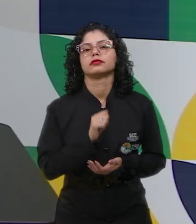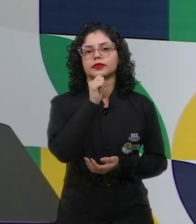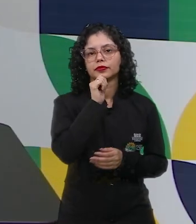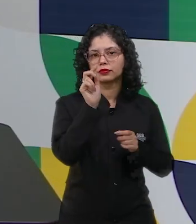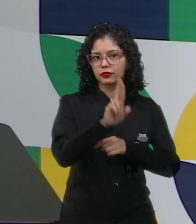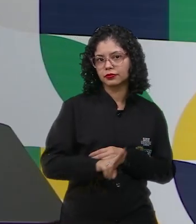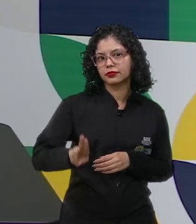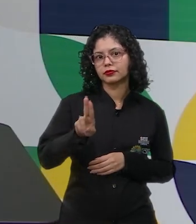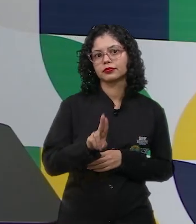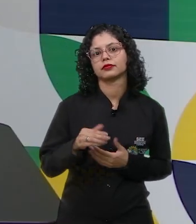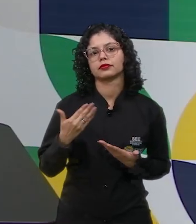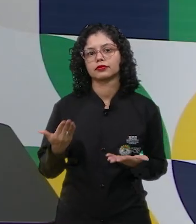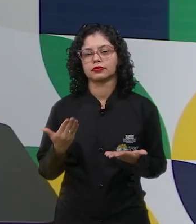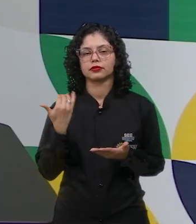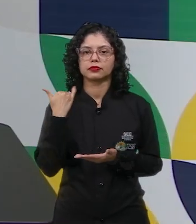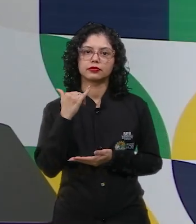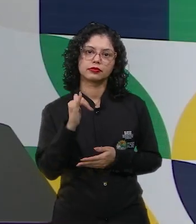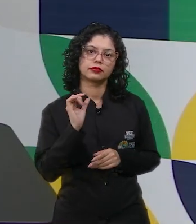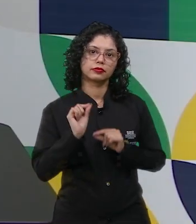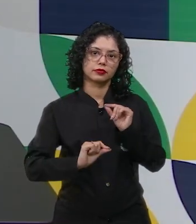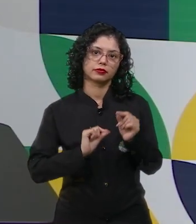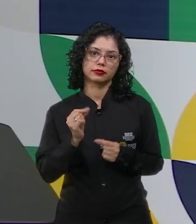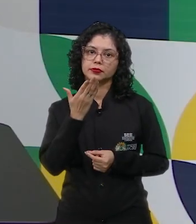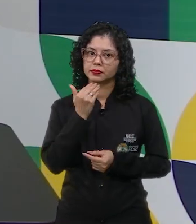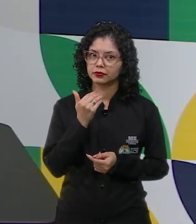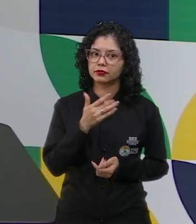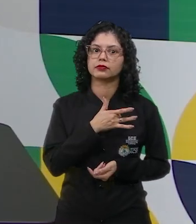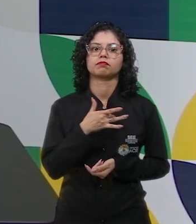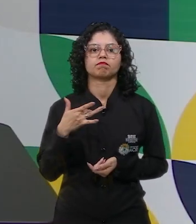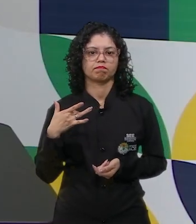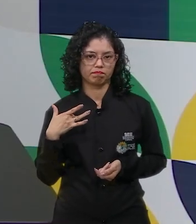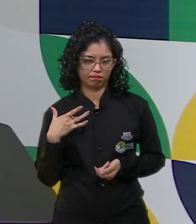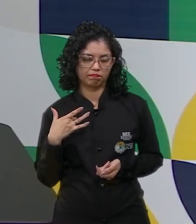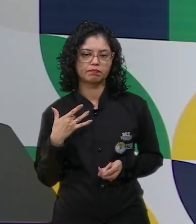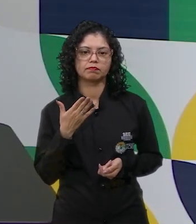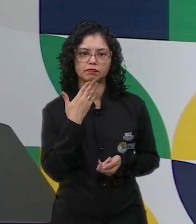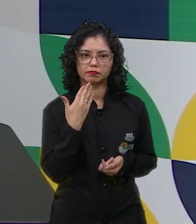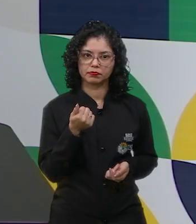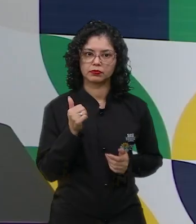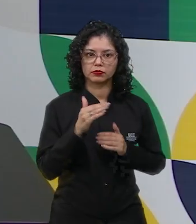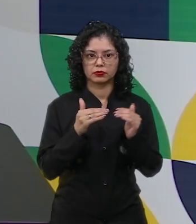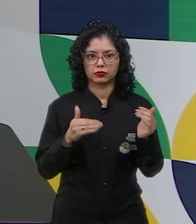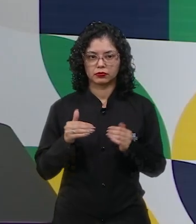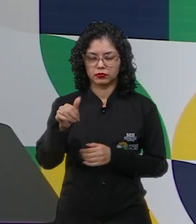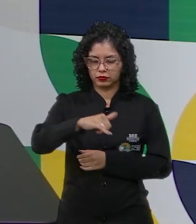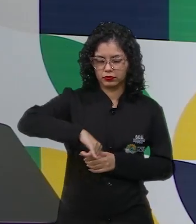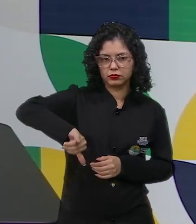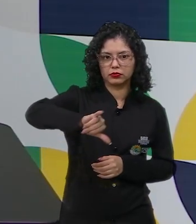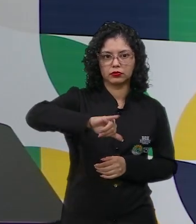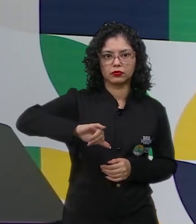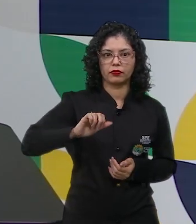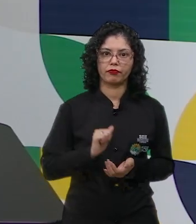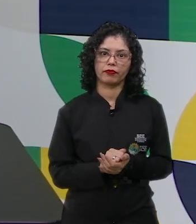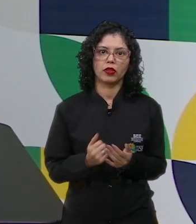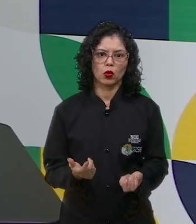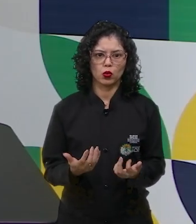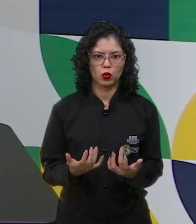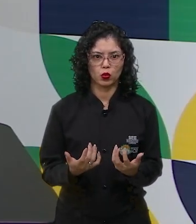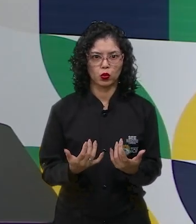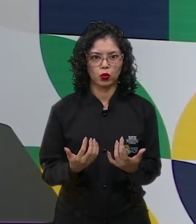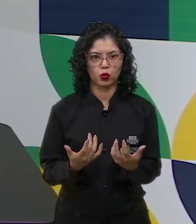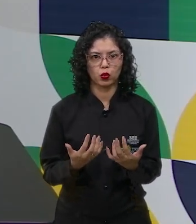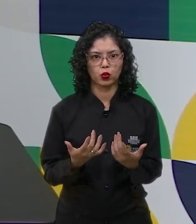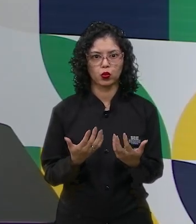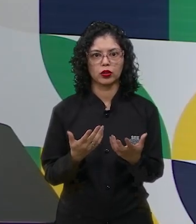de eletro que vai o quê? Vai deixar a comida mais saudável, né? Porque todo o óleo, né? Primeiro que ela frita ali sem, né,